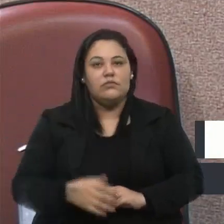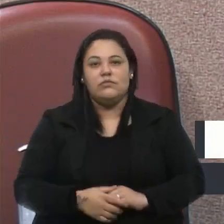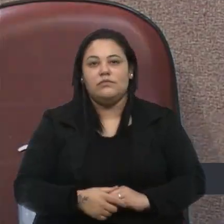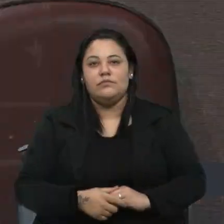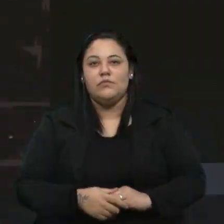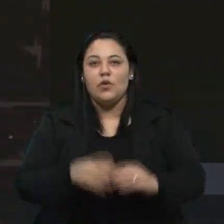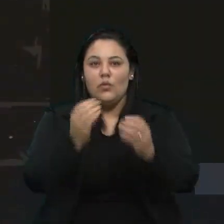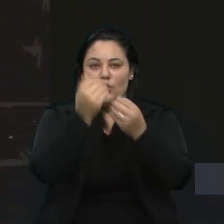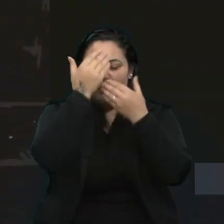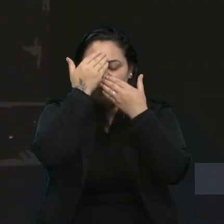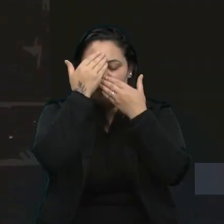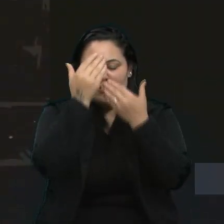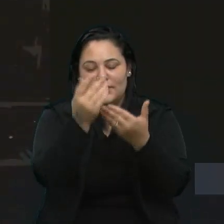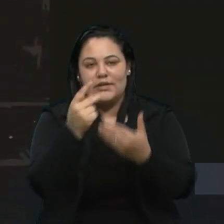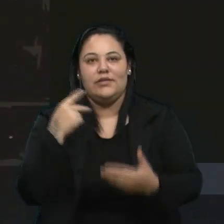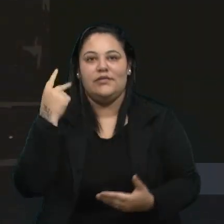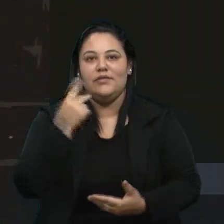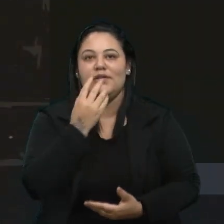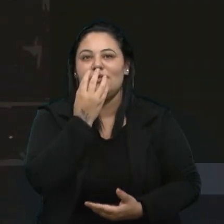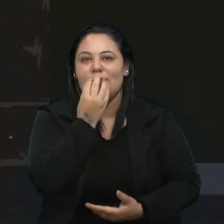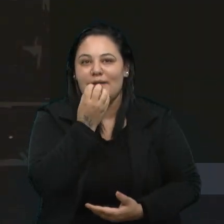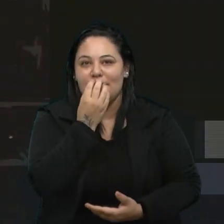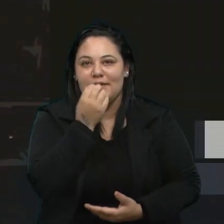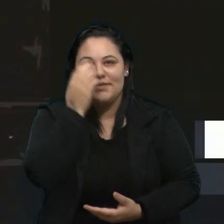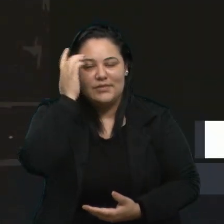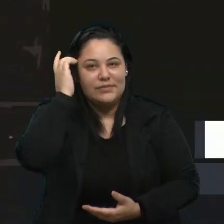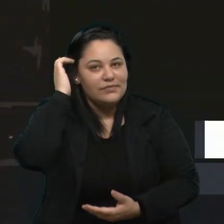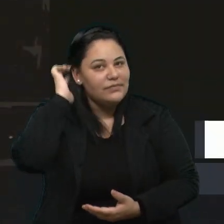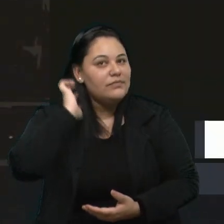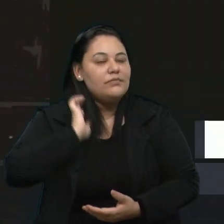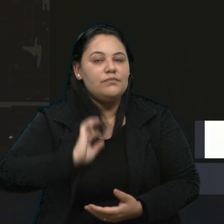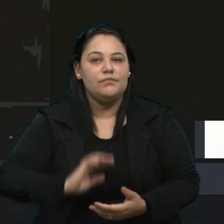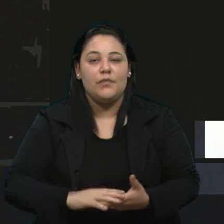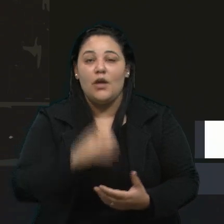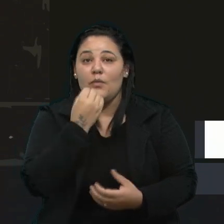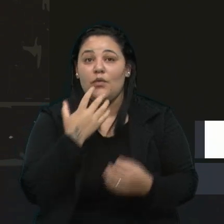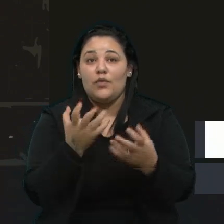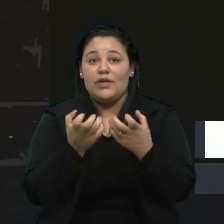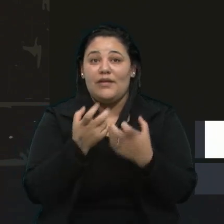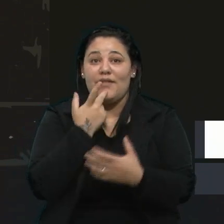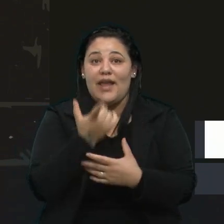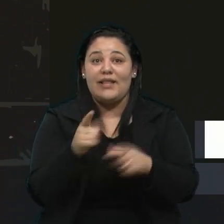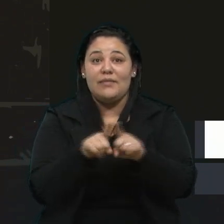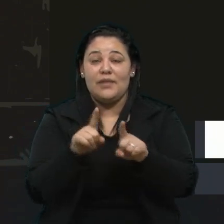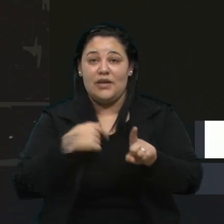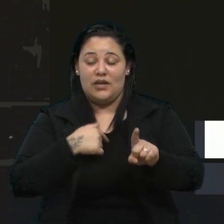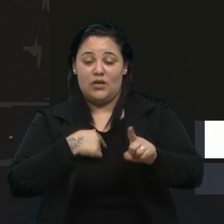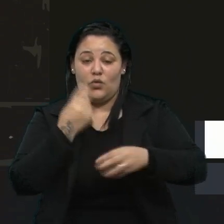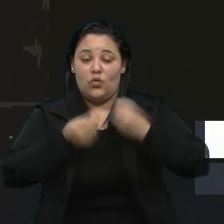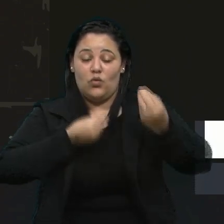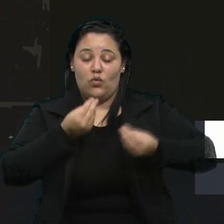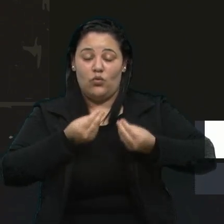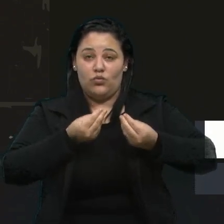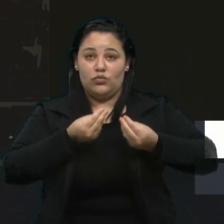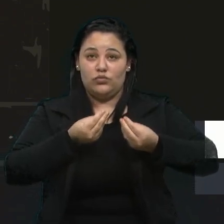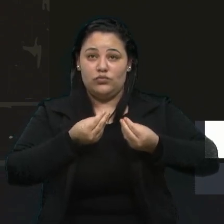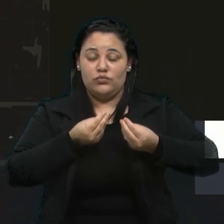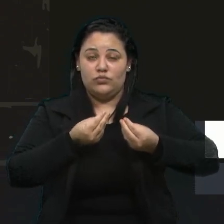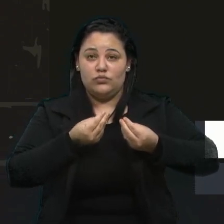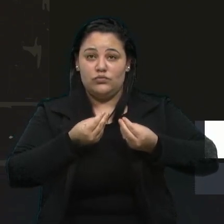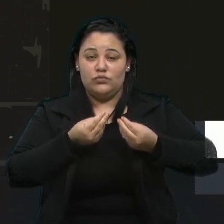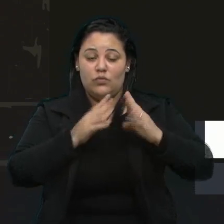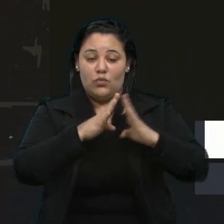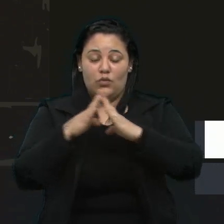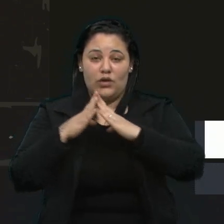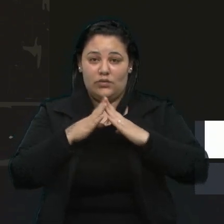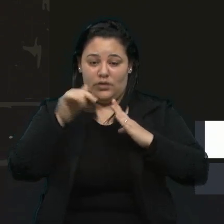obrigada, vereador Camilles, pela parte. Bom, eu queria dizer que também, eu como sou moradora aqui do Distrito Riso,